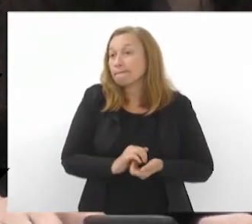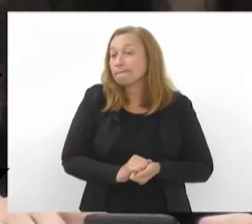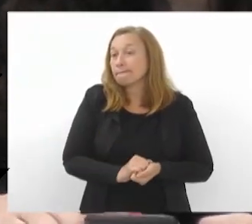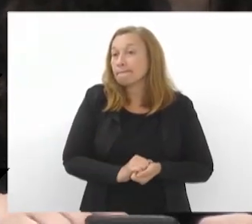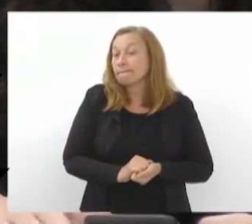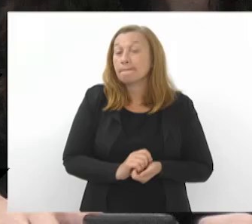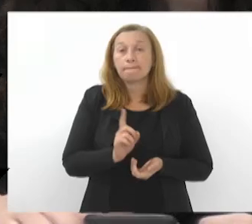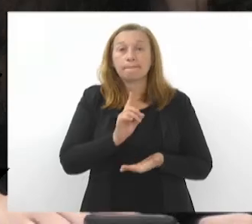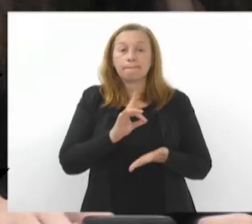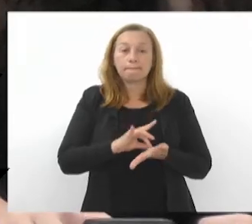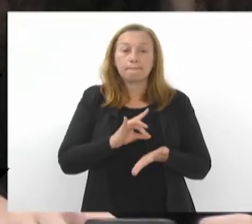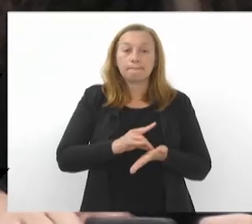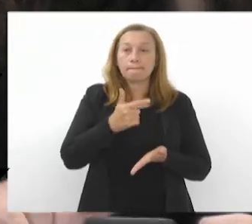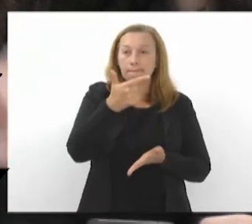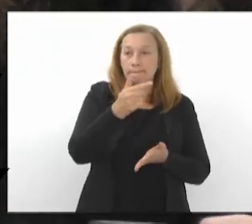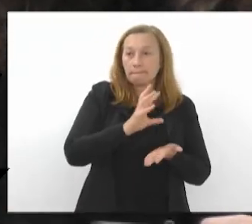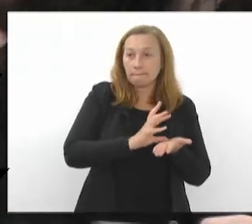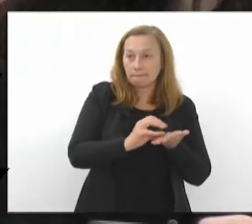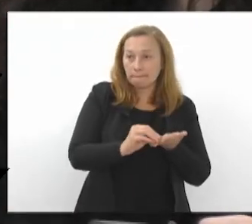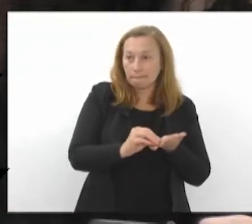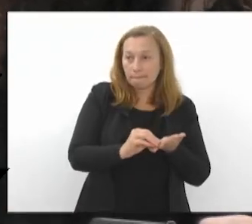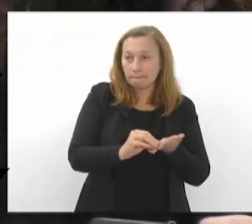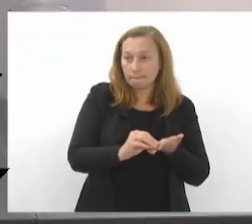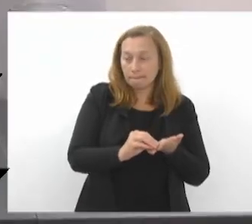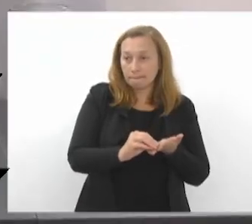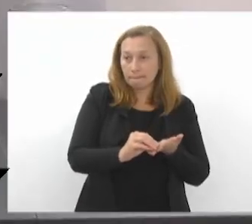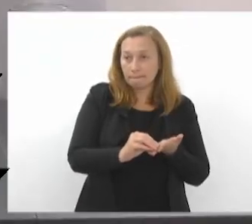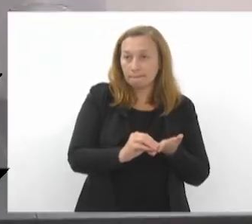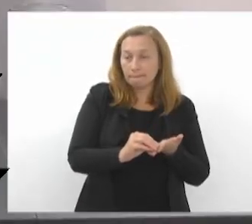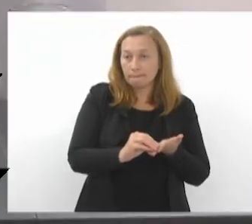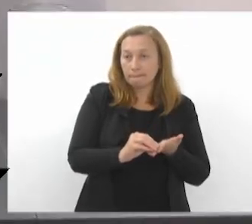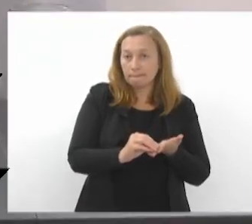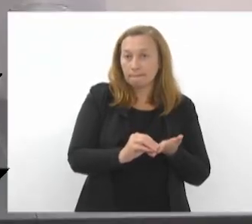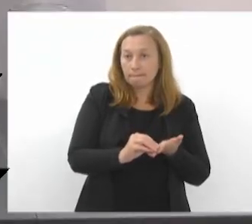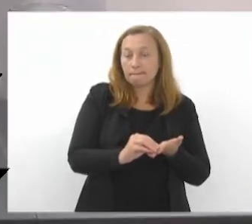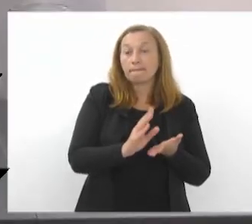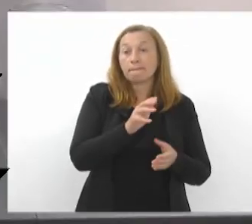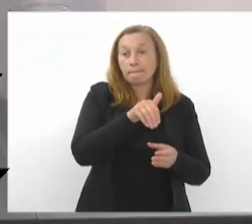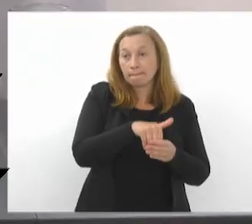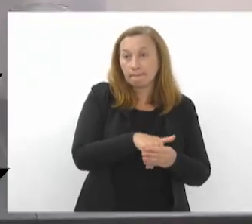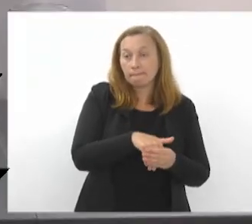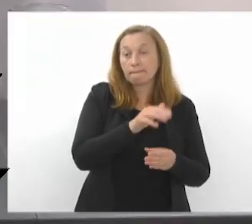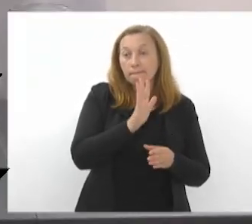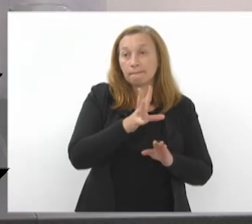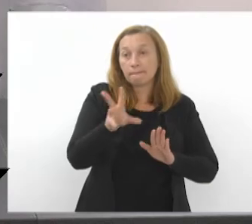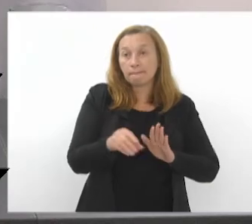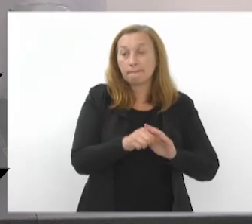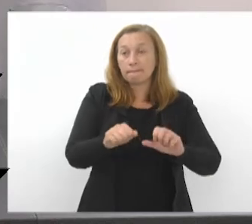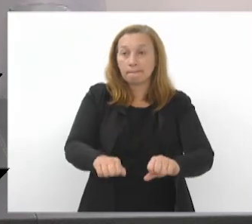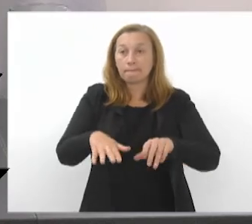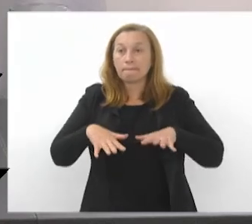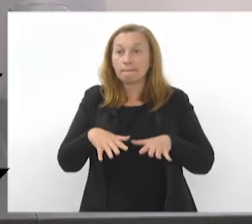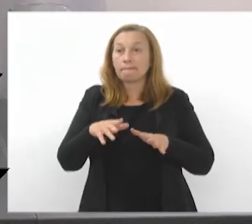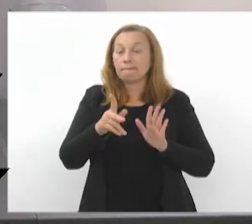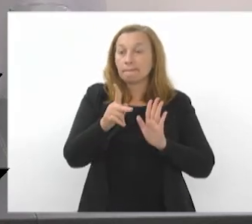Na verdade, o 2 da pauta, ele já está a votação em emendas de plenário de um projeto